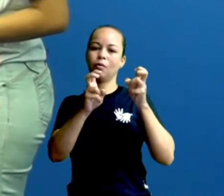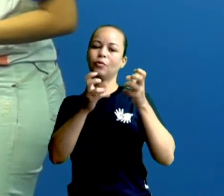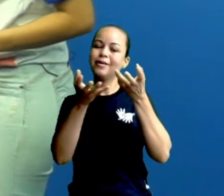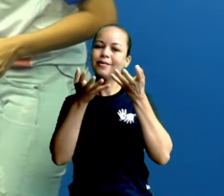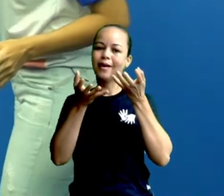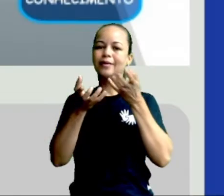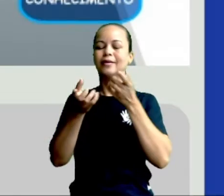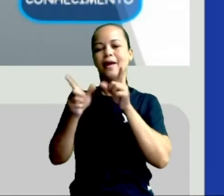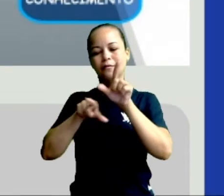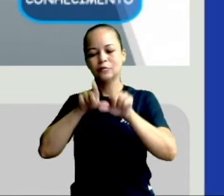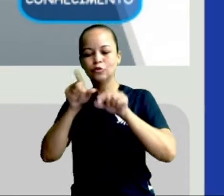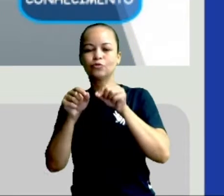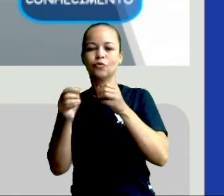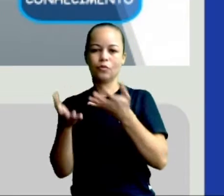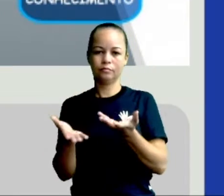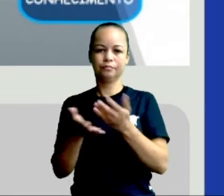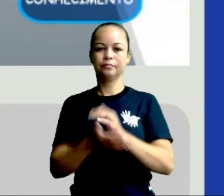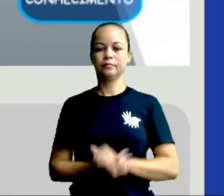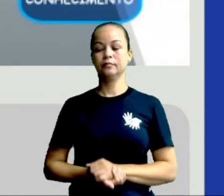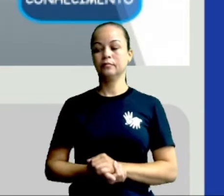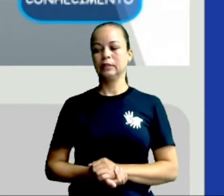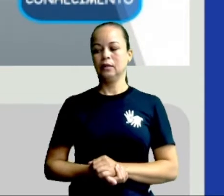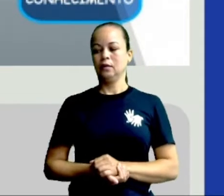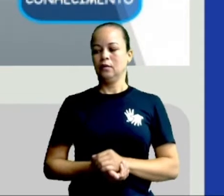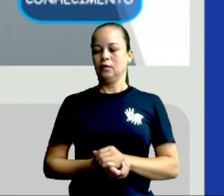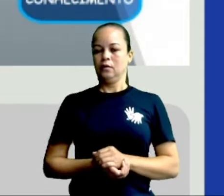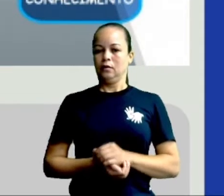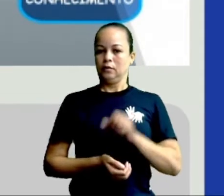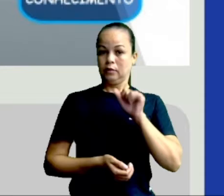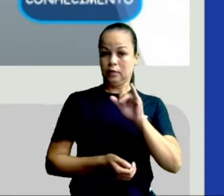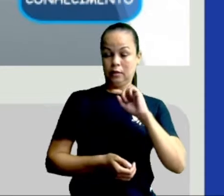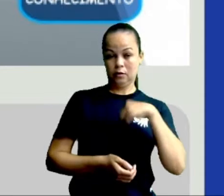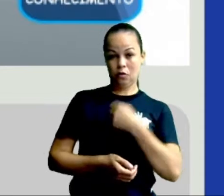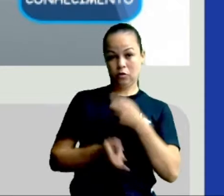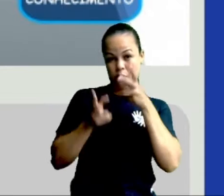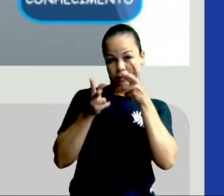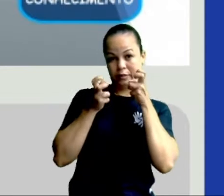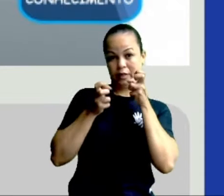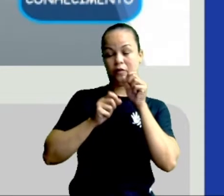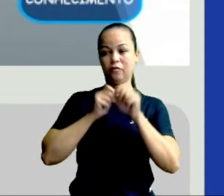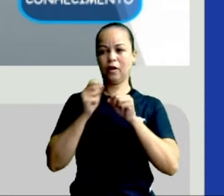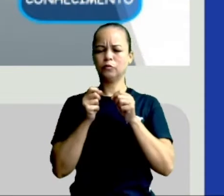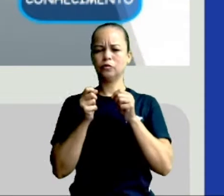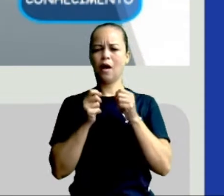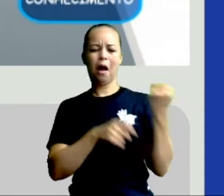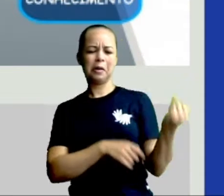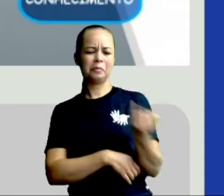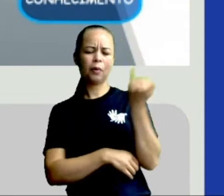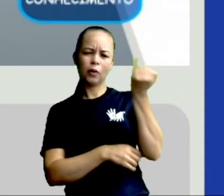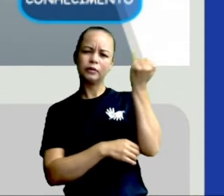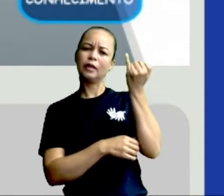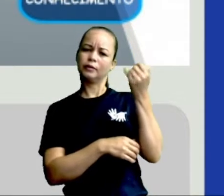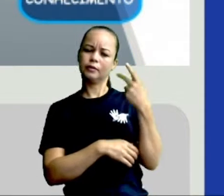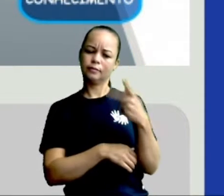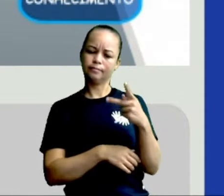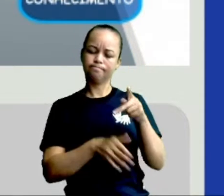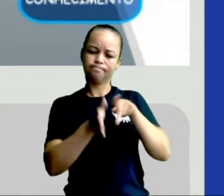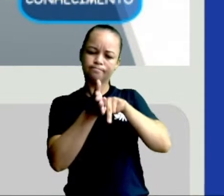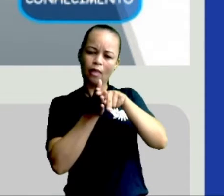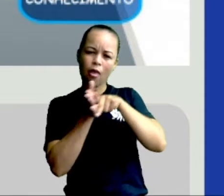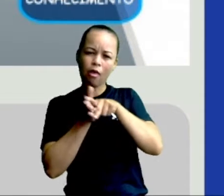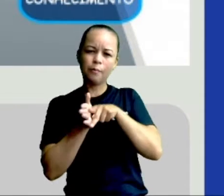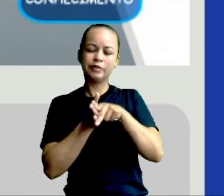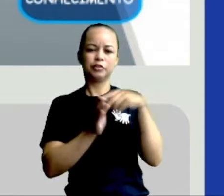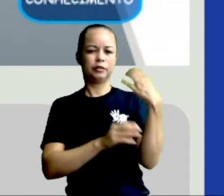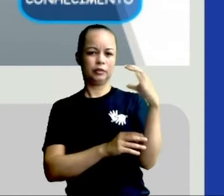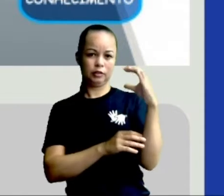pauta. Se a gente for observar qual a importância em si da pesquisa científica